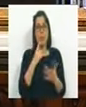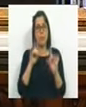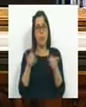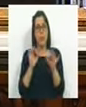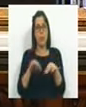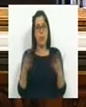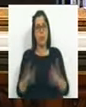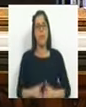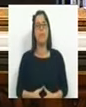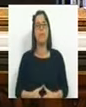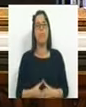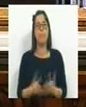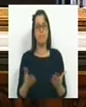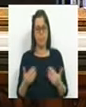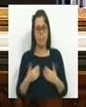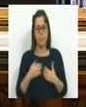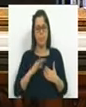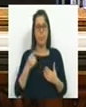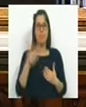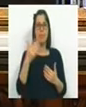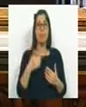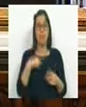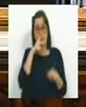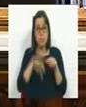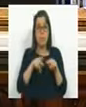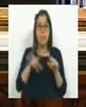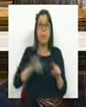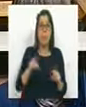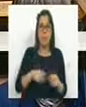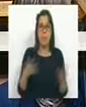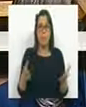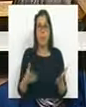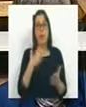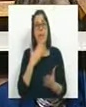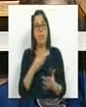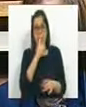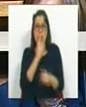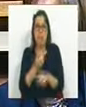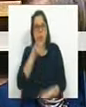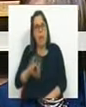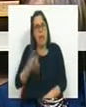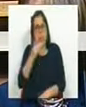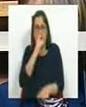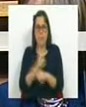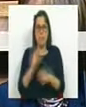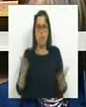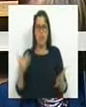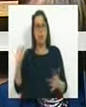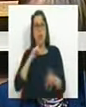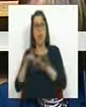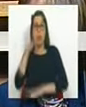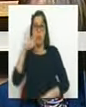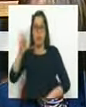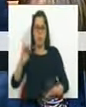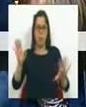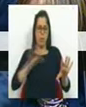que conclua. Sr. Presidente, eu fui interrompido várias vezes e peço a mesma tolerância que deu ao deputado do